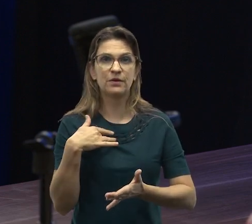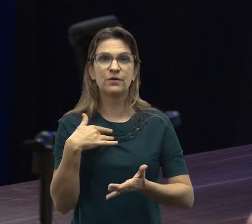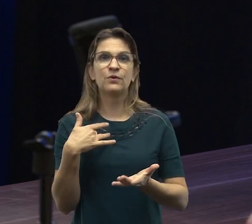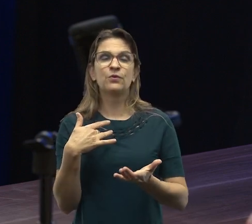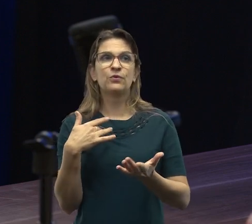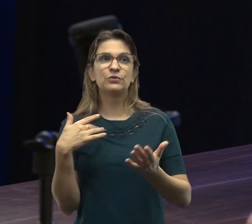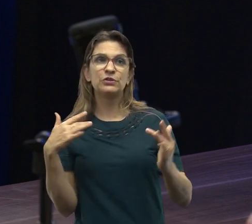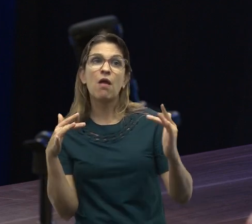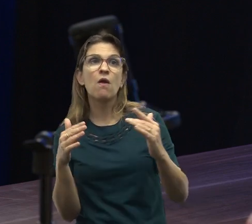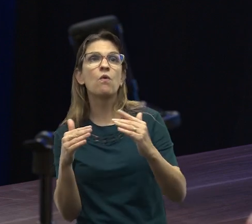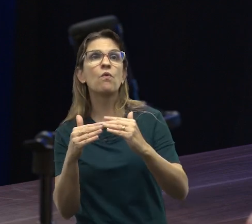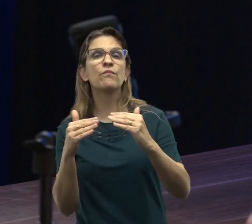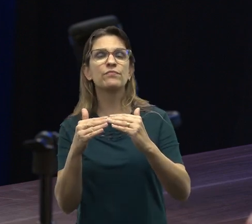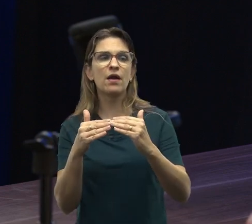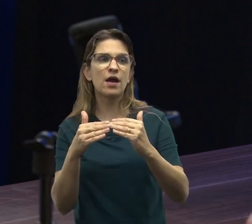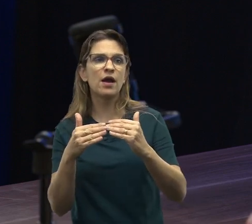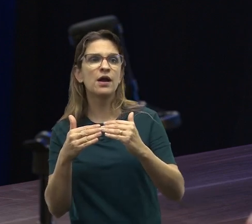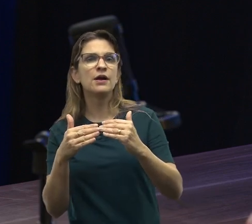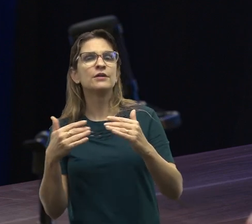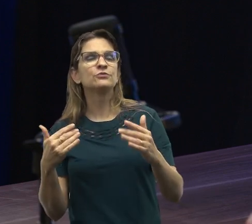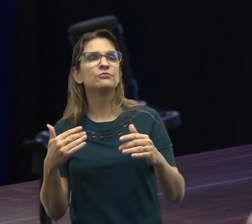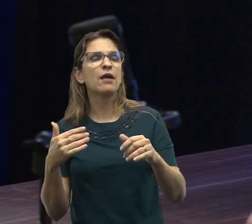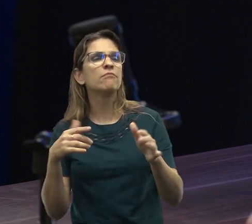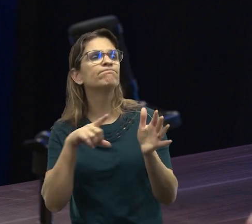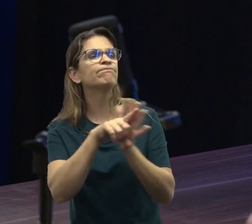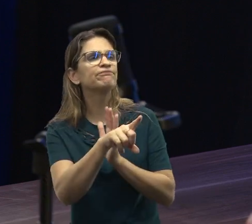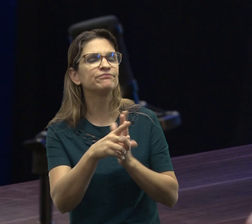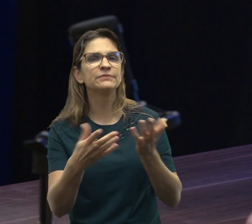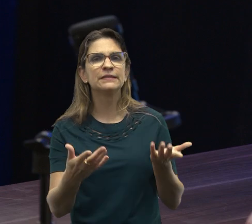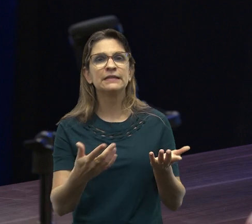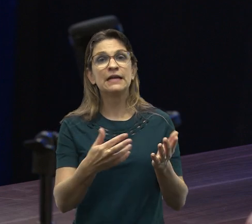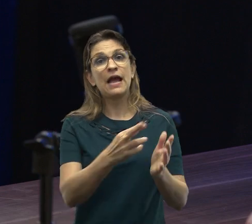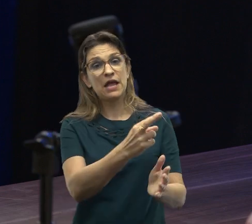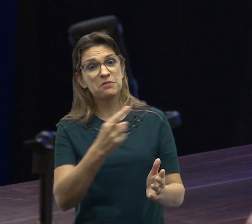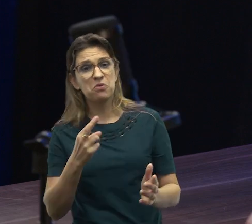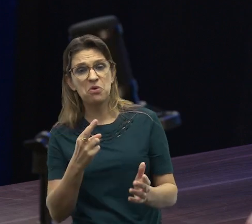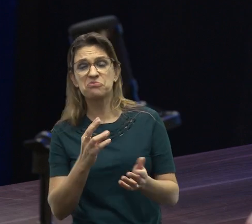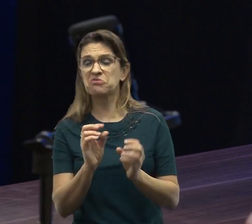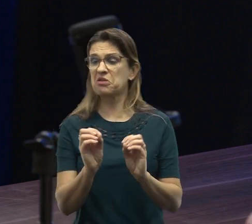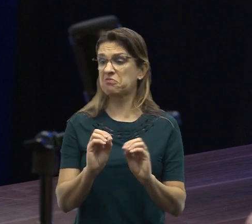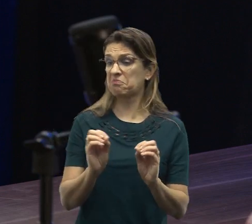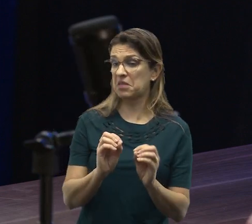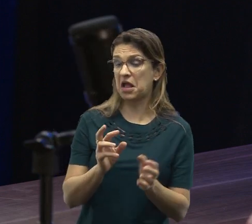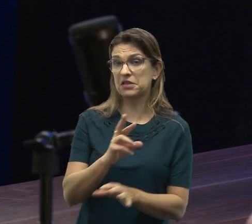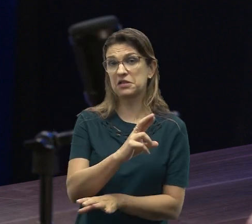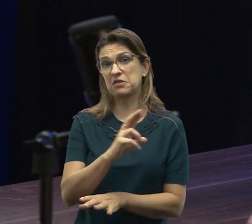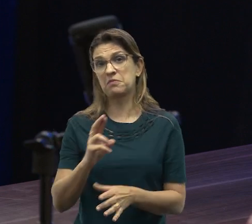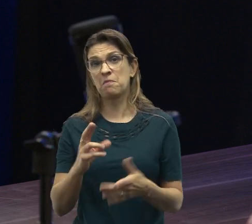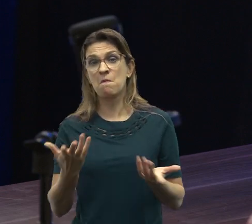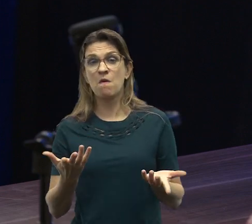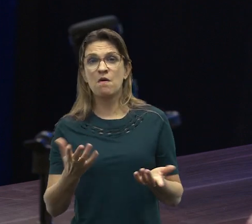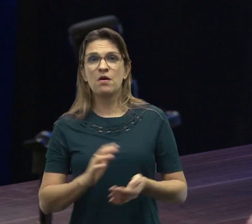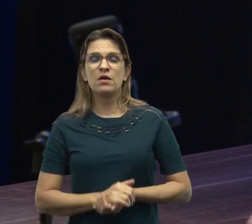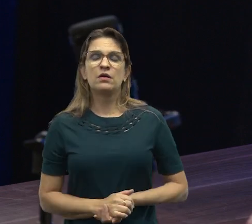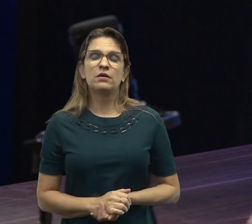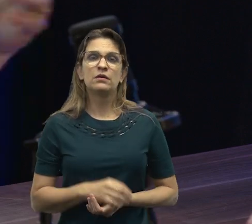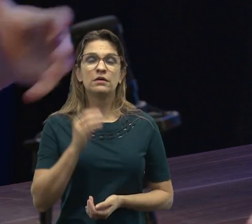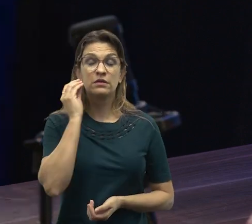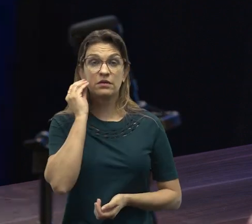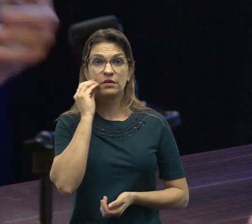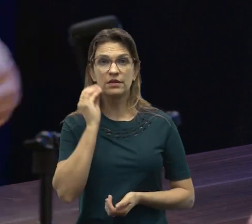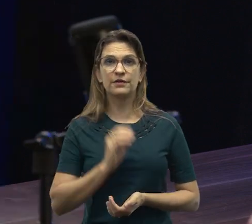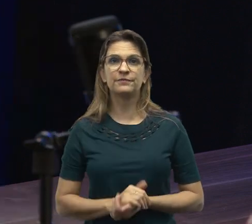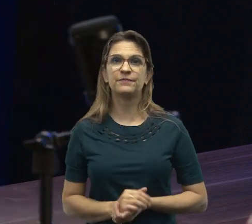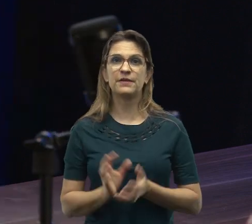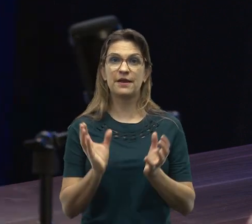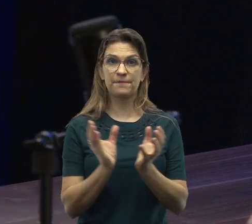então eu vejo isso como uma dificuldade realmente muito grande. Em fato da gente estar na CPI do transporte coletivo, a gente acabou se envolvendo